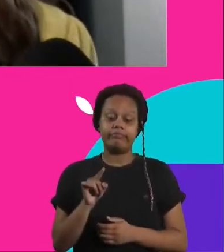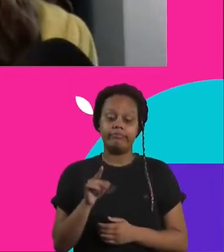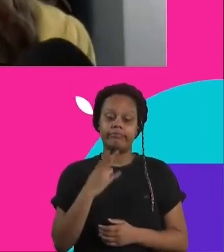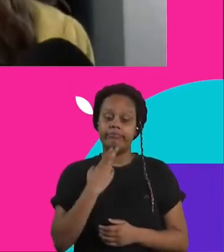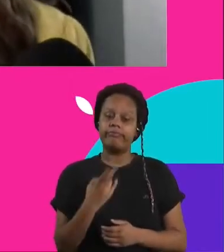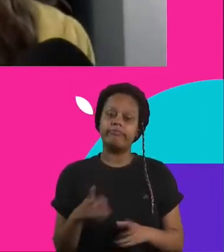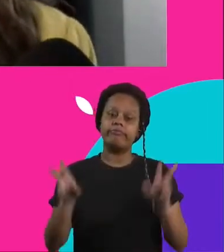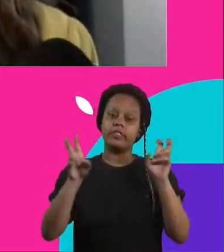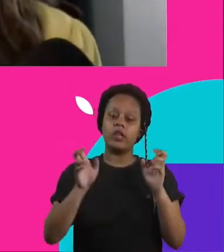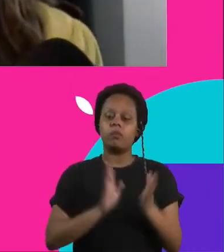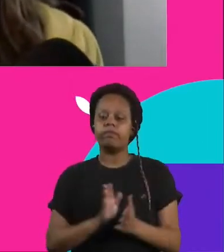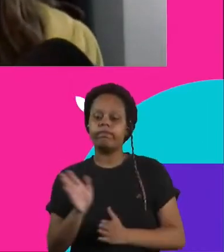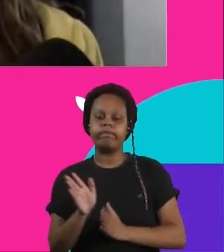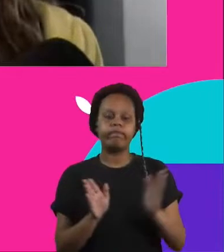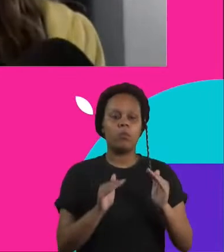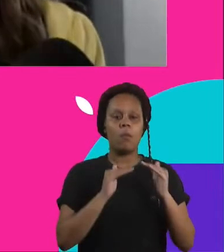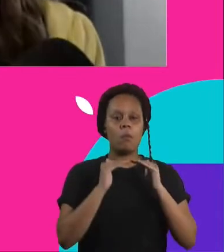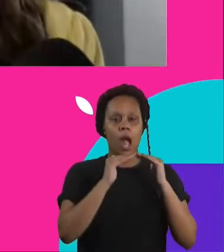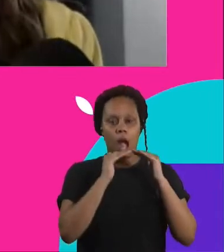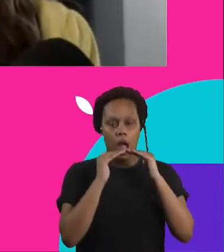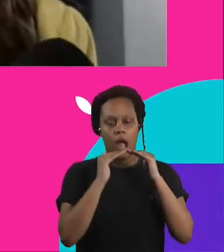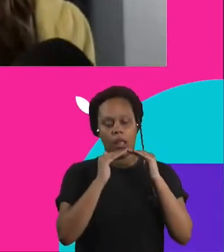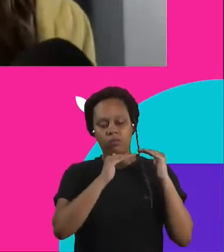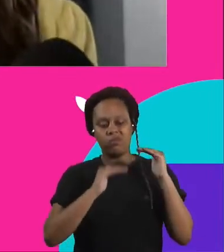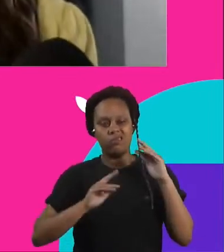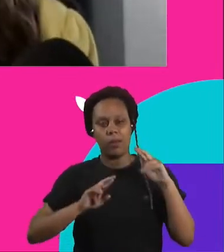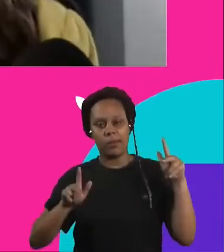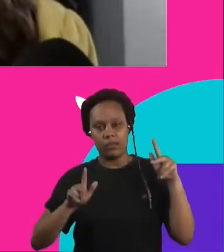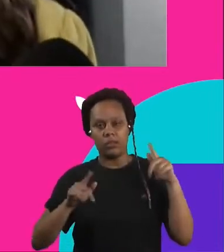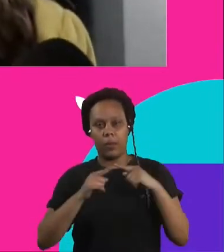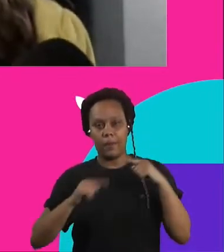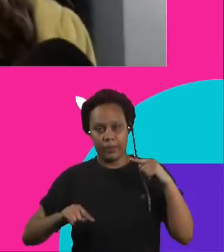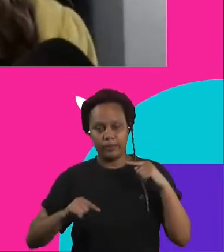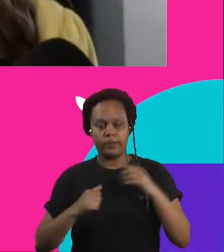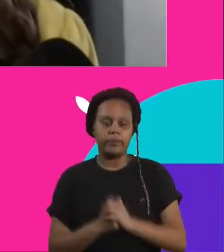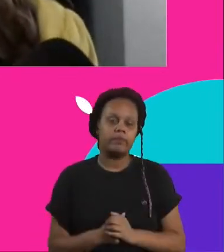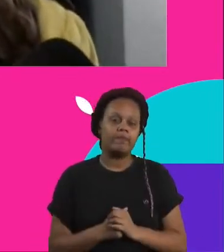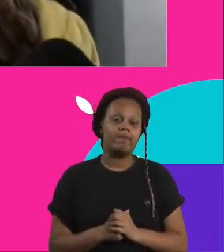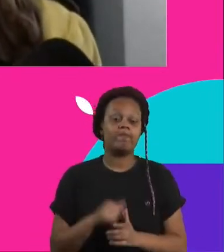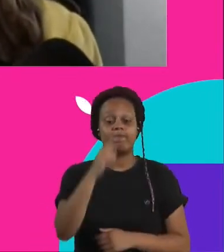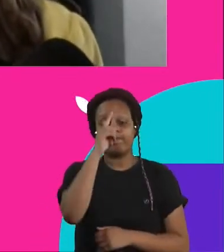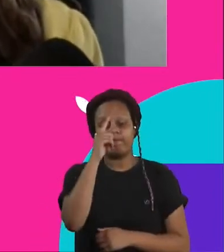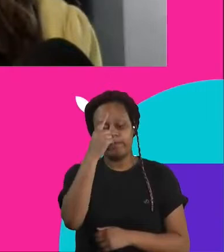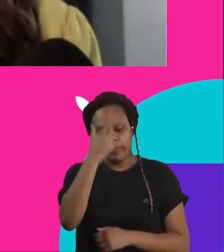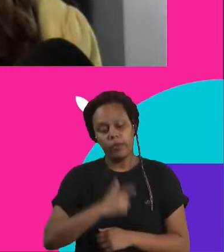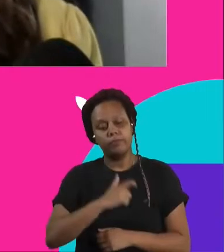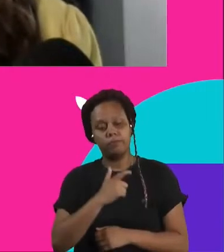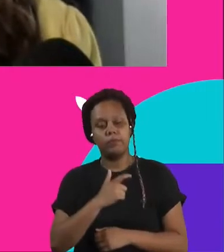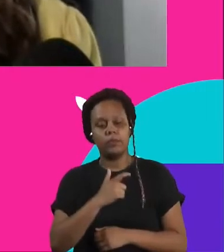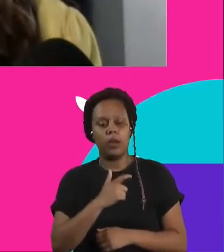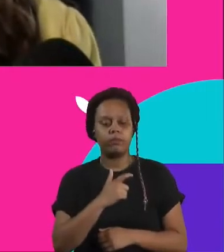fala de desvios de padrão do algoritmo. Quando esse sujeito tem esses comportamentos não esperados de um